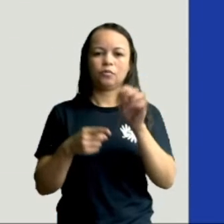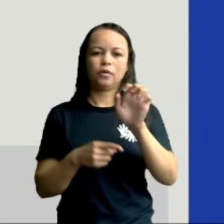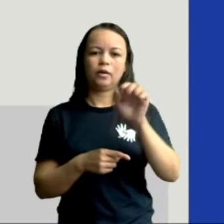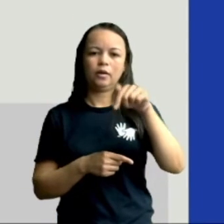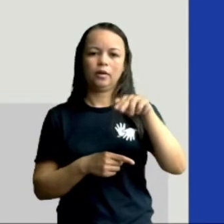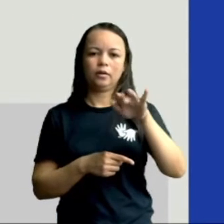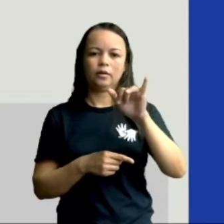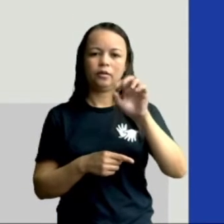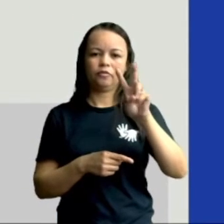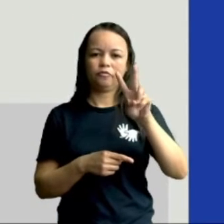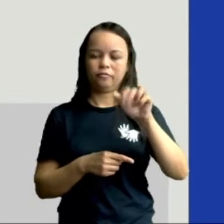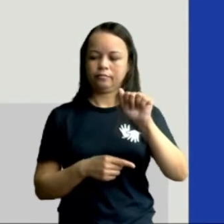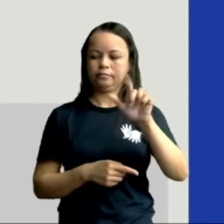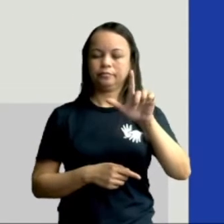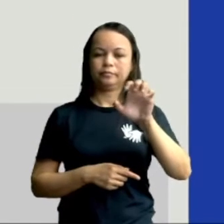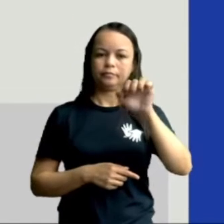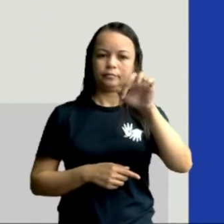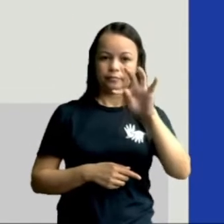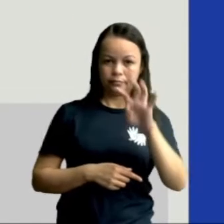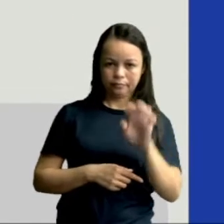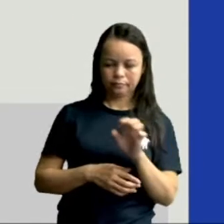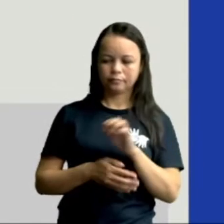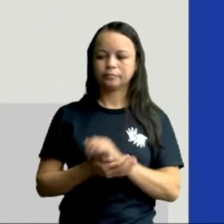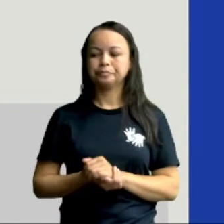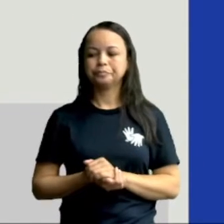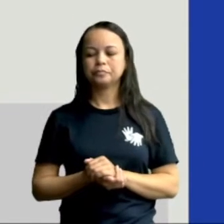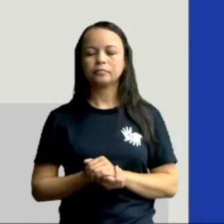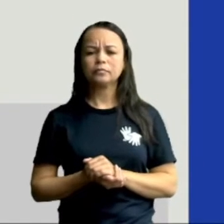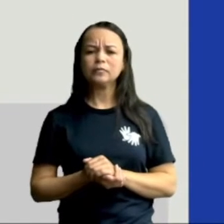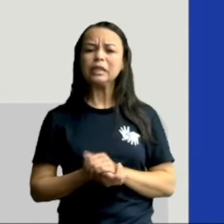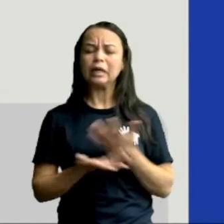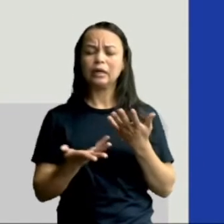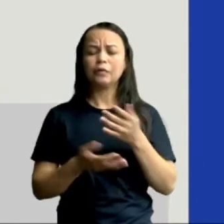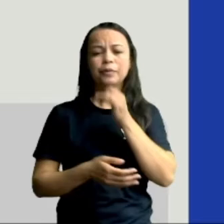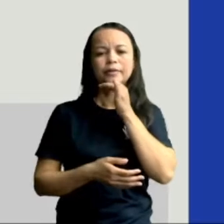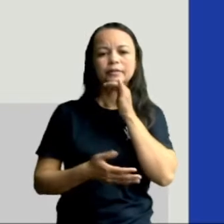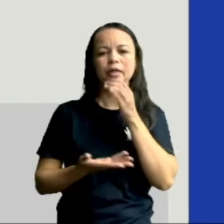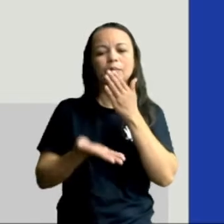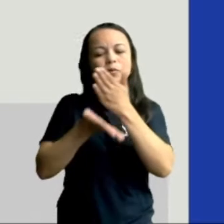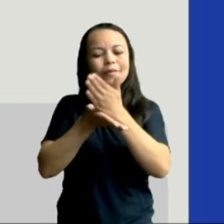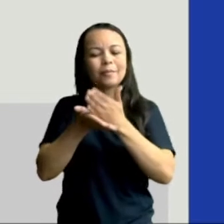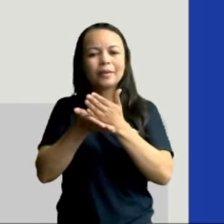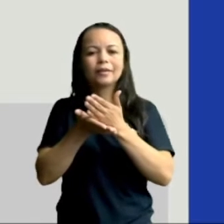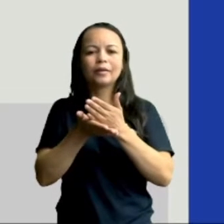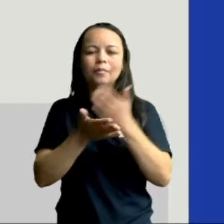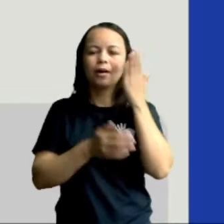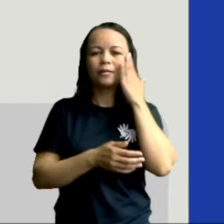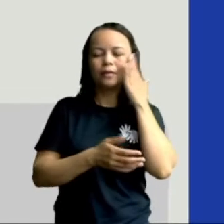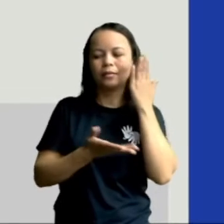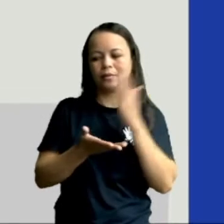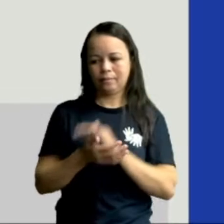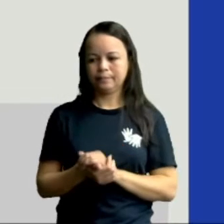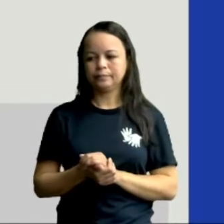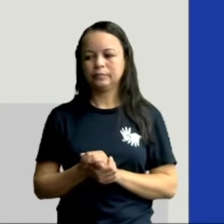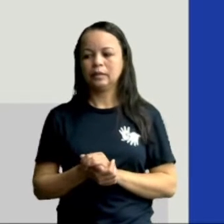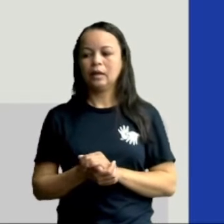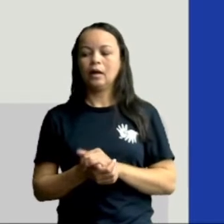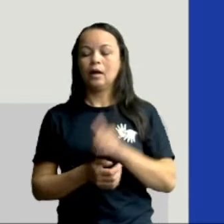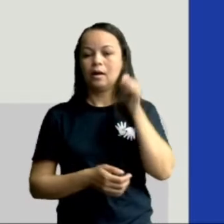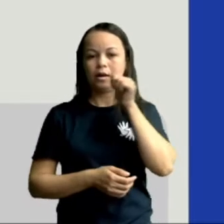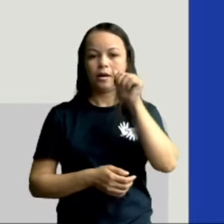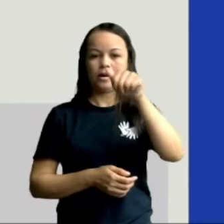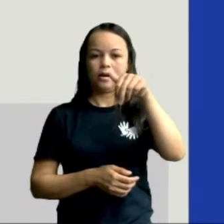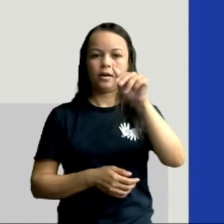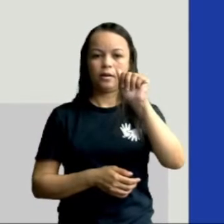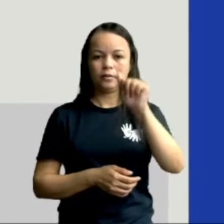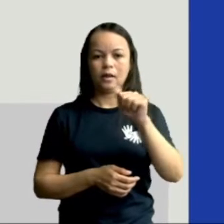Então, vamos seguir. E aí, vou para um exemplo aí de metade, para a gente compreender esse 50%. Ana tem 12 balões. A